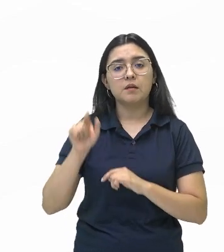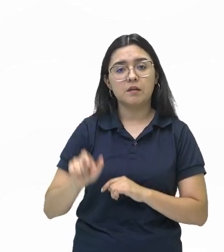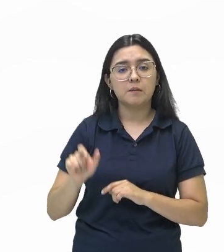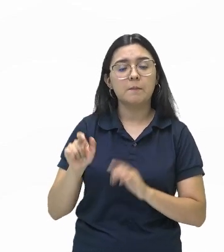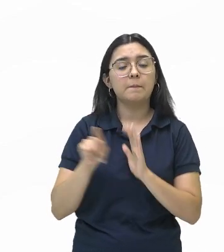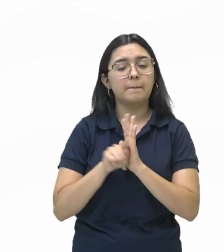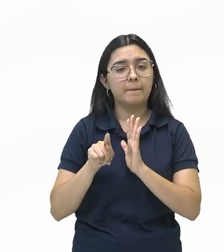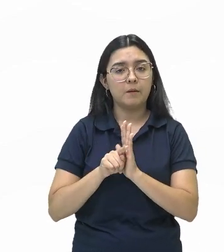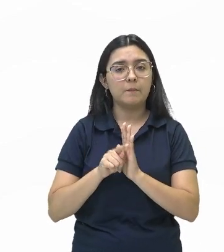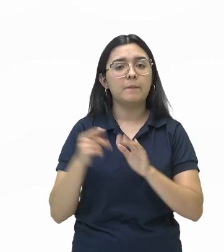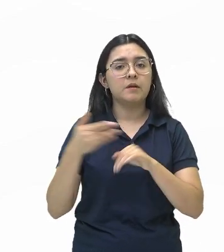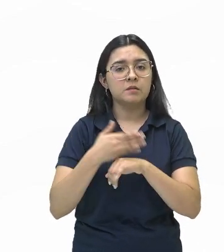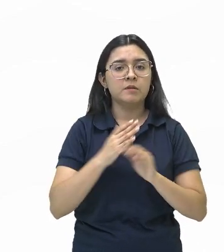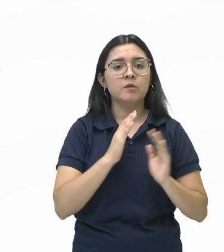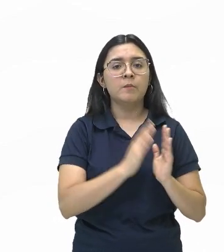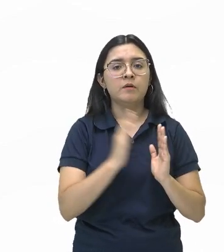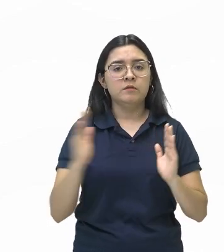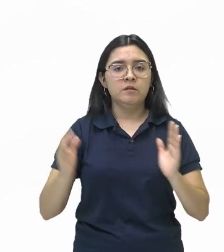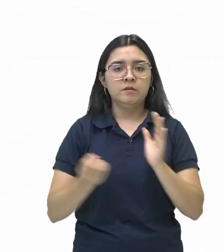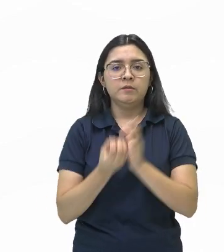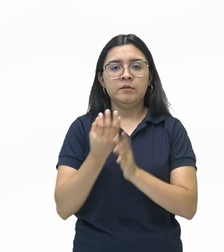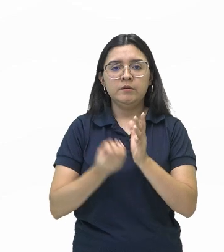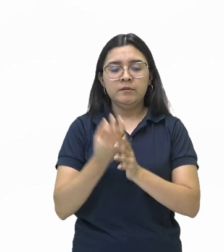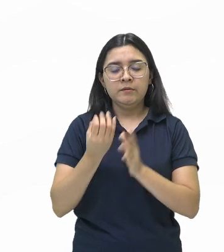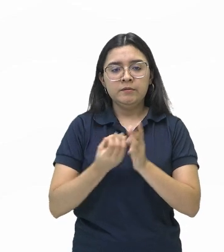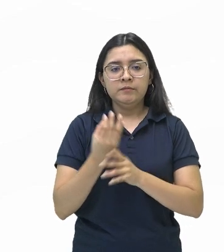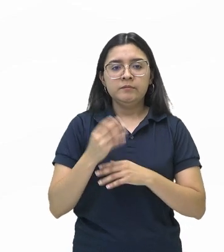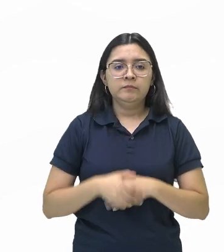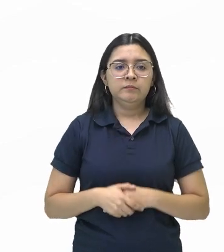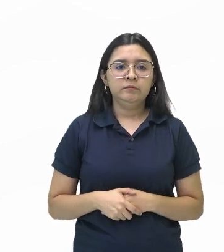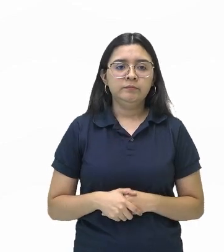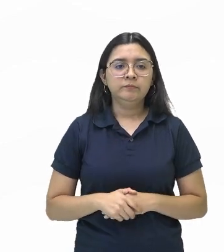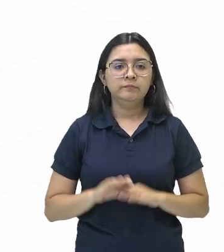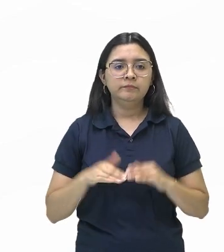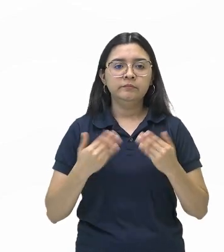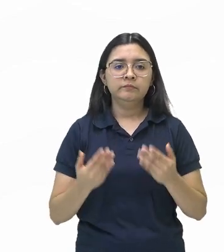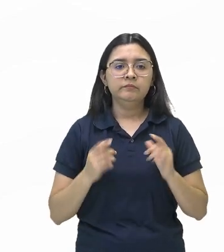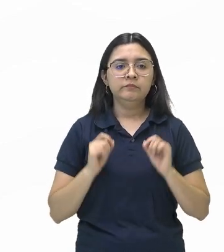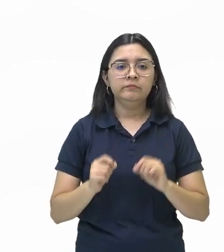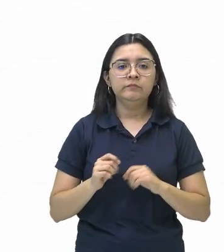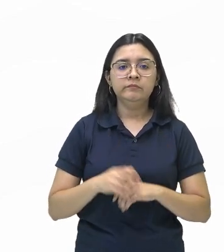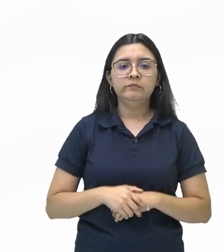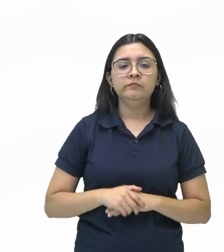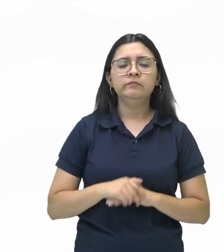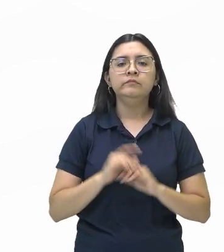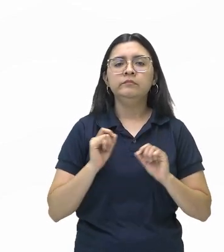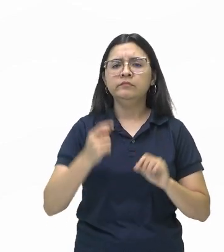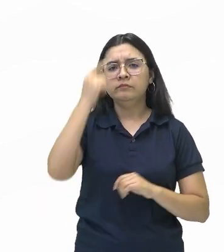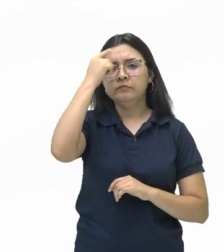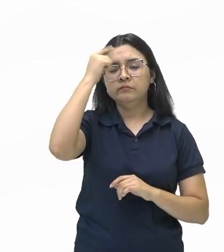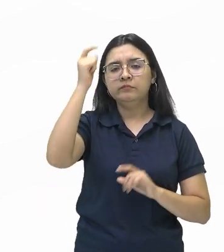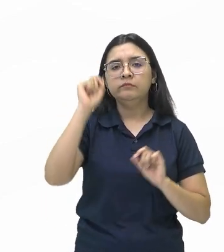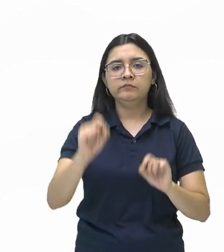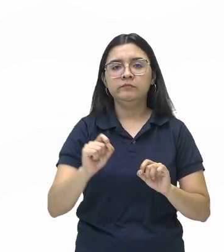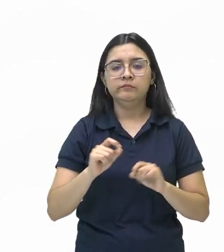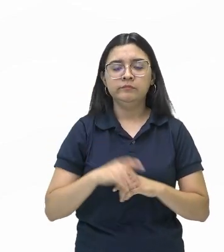fazer parte do processo produtivo, né? E qual é a lógica disso? É a lógica do lucro.